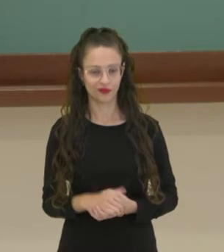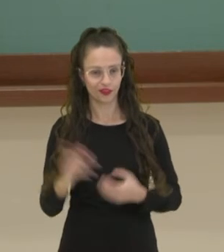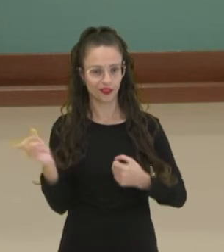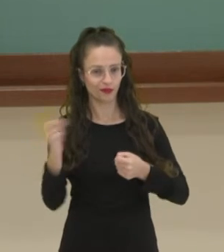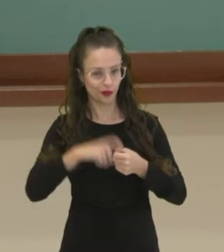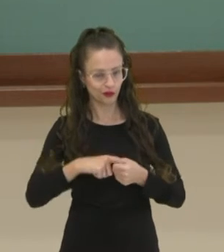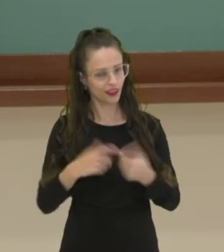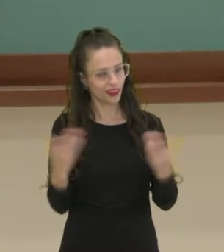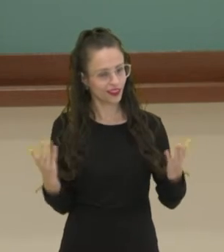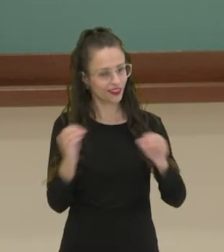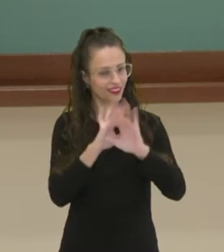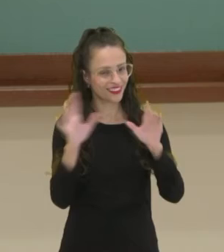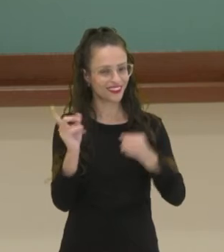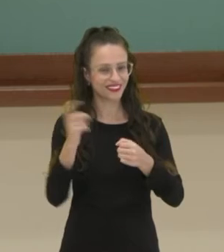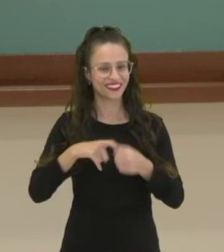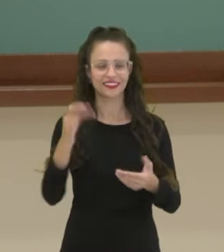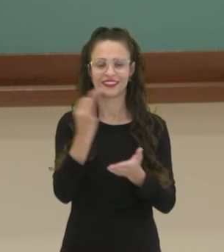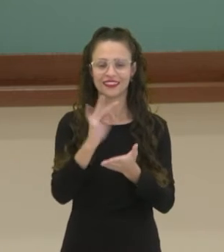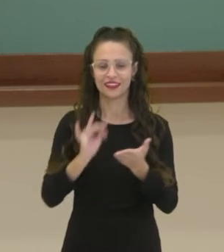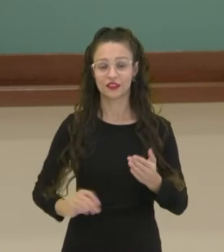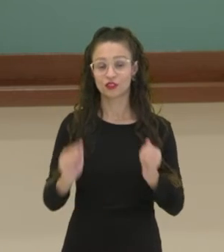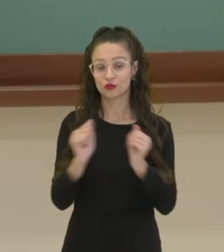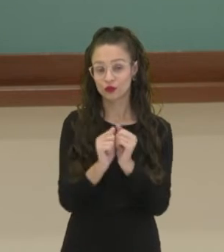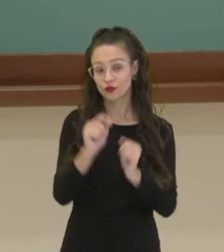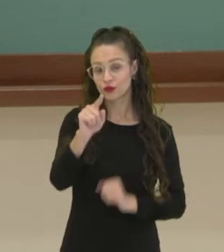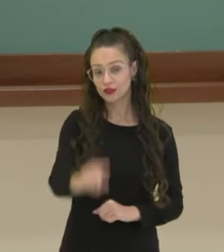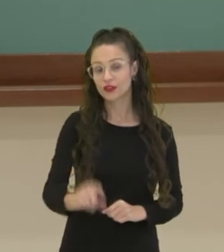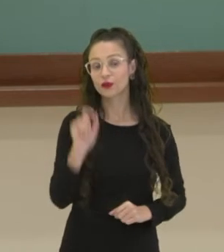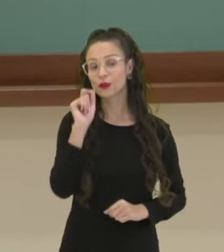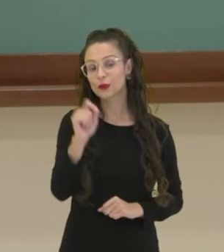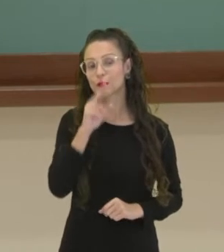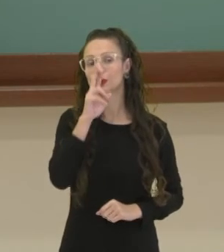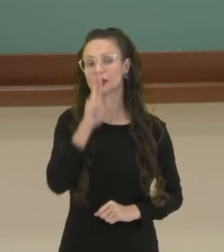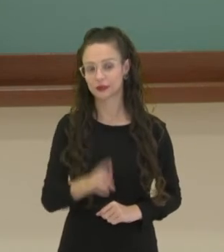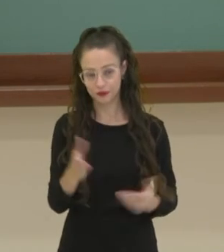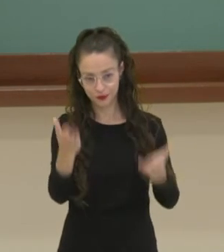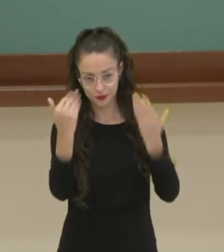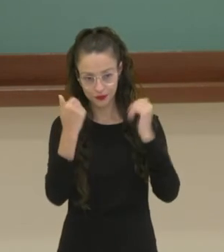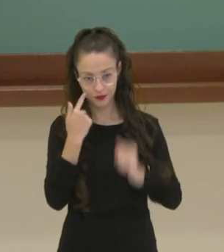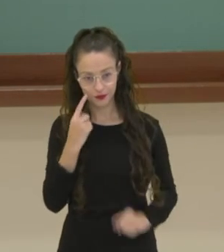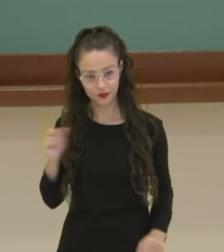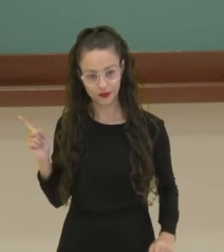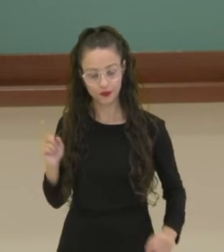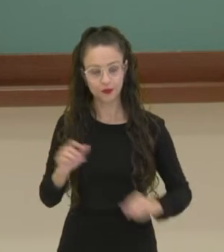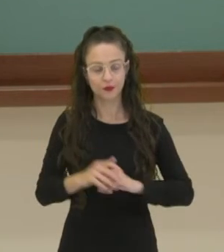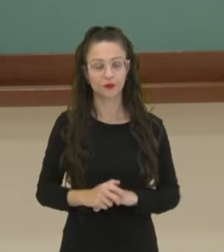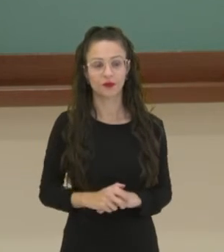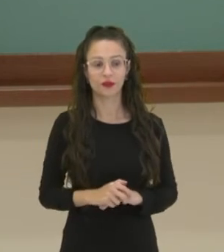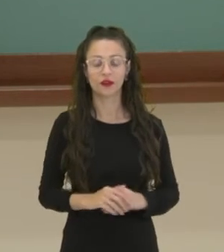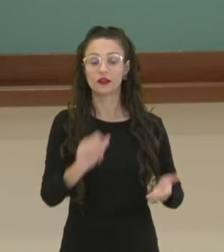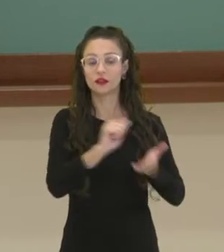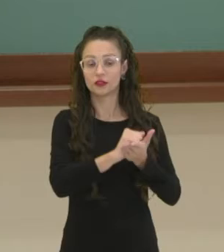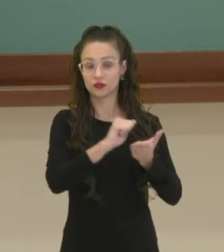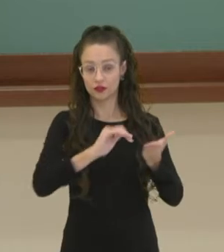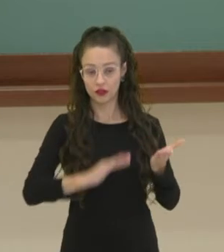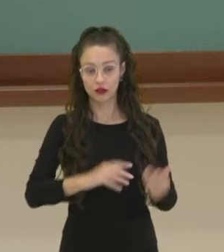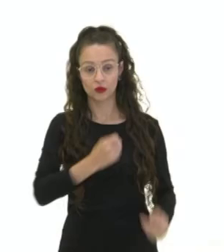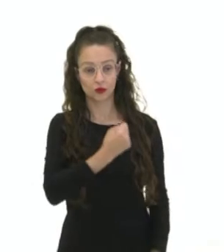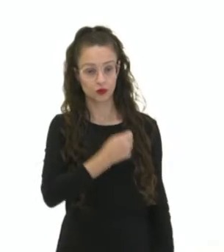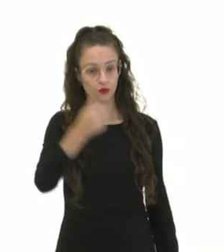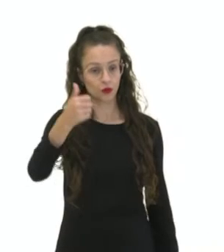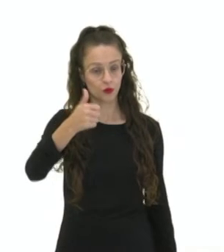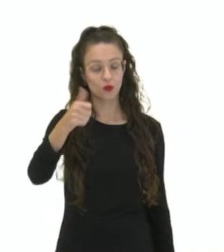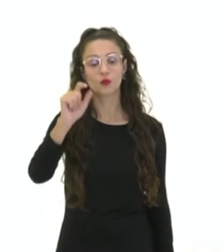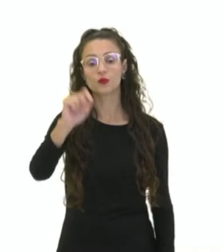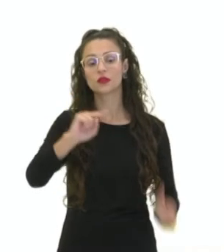Voltei, claro que voltei, conferi contigo as respostas. Vamos ver? Na atividade 1, qual o